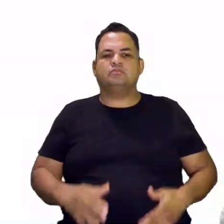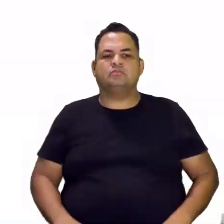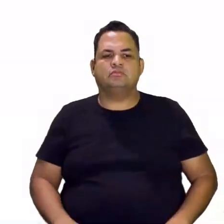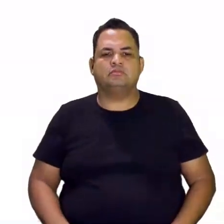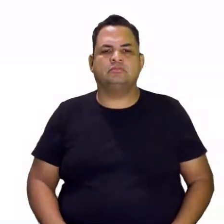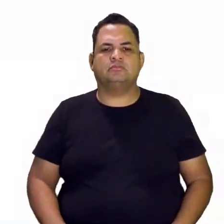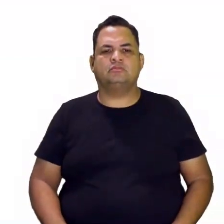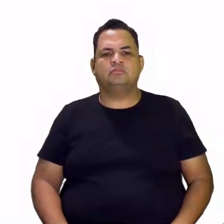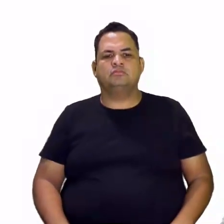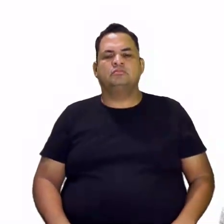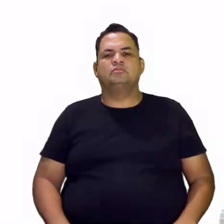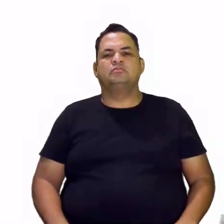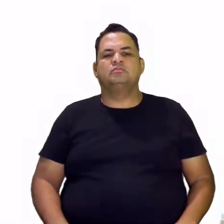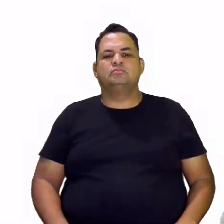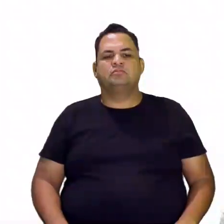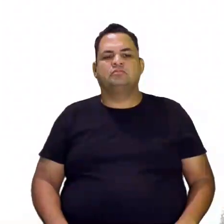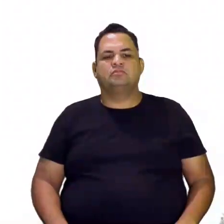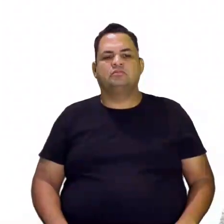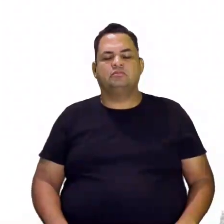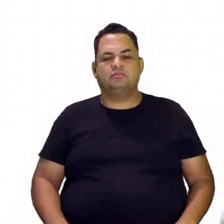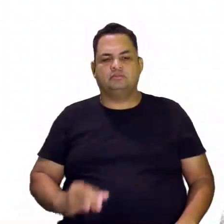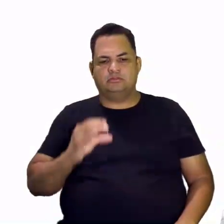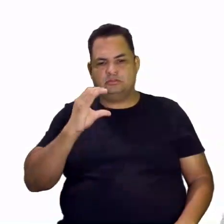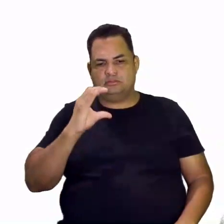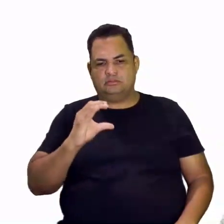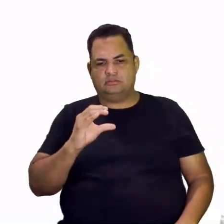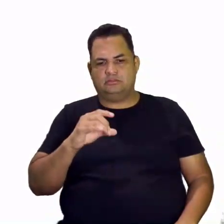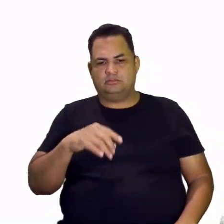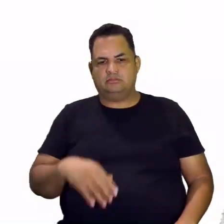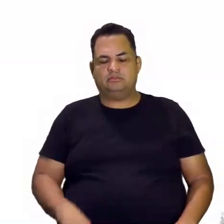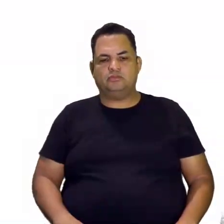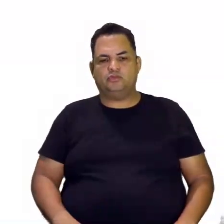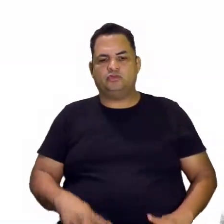de cisparidade.